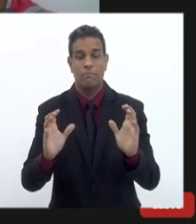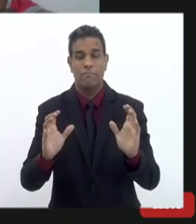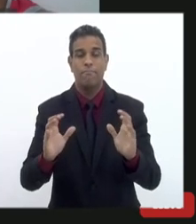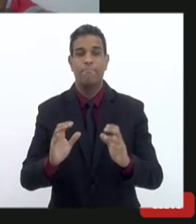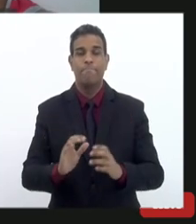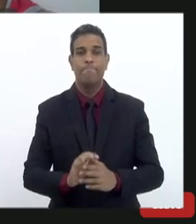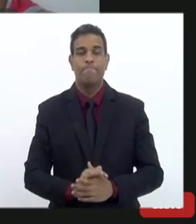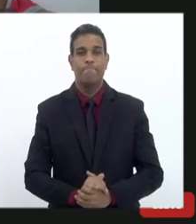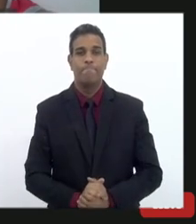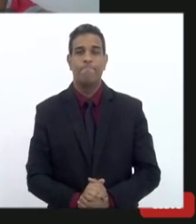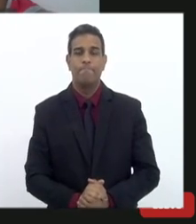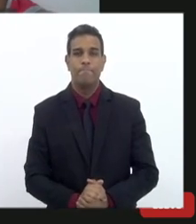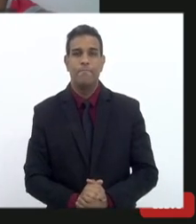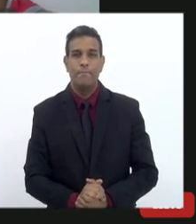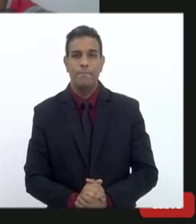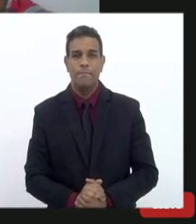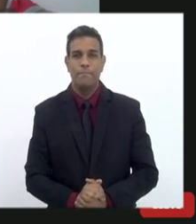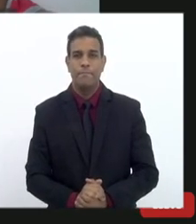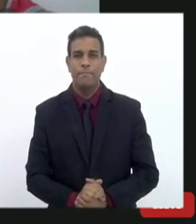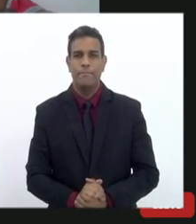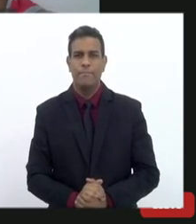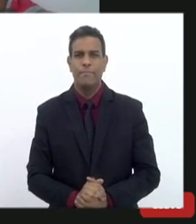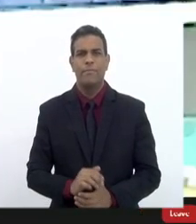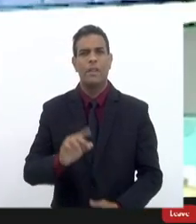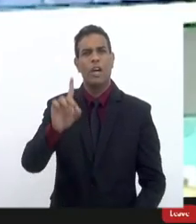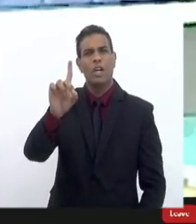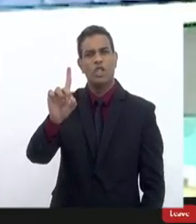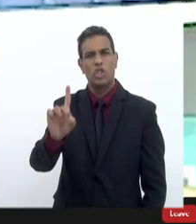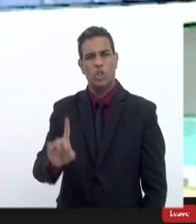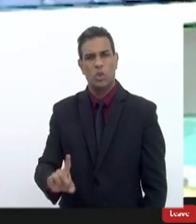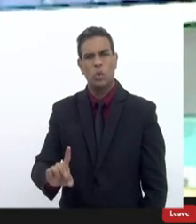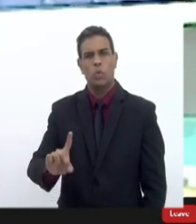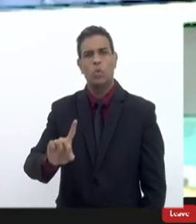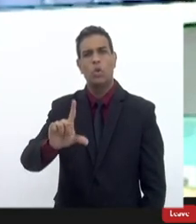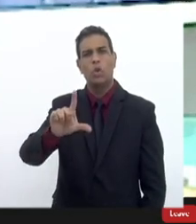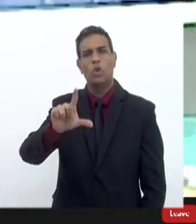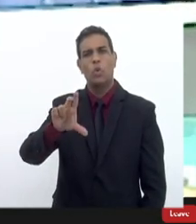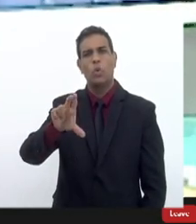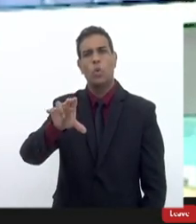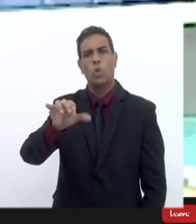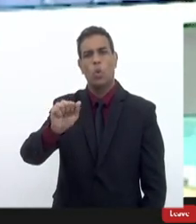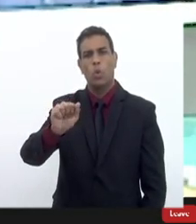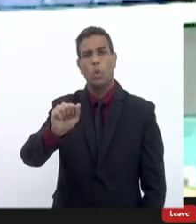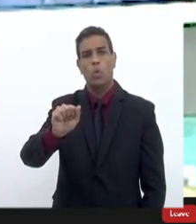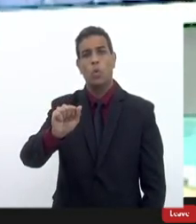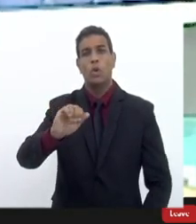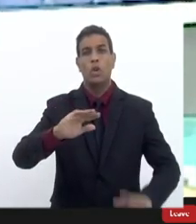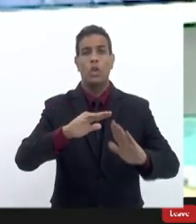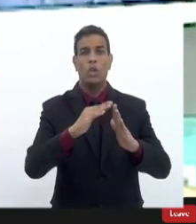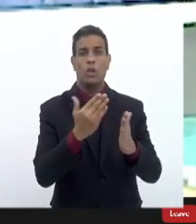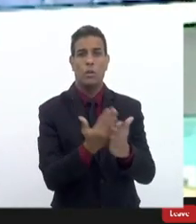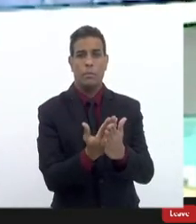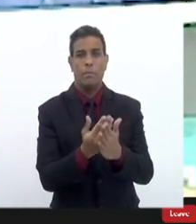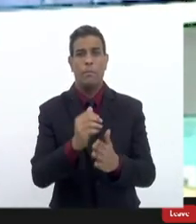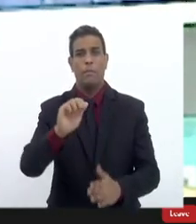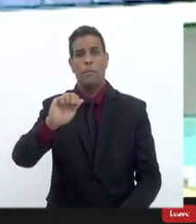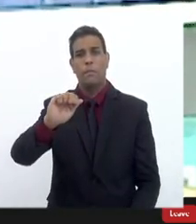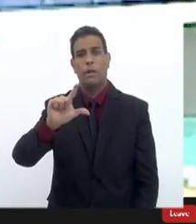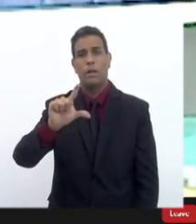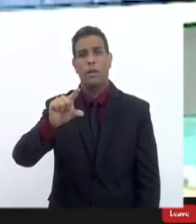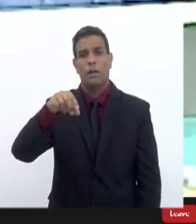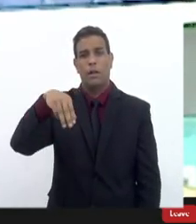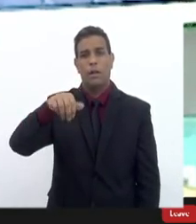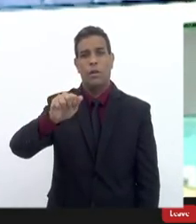Então, a diretora Lúcia era diretora do Colégio Almirante Tamandaré, no